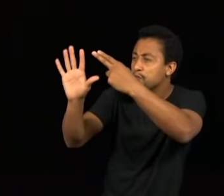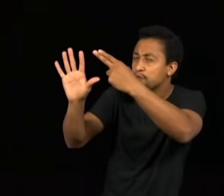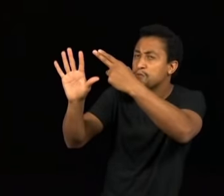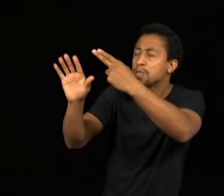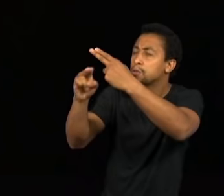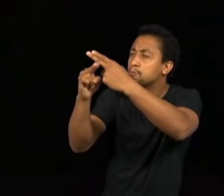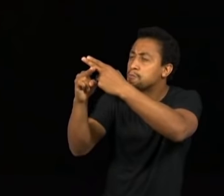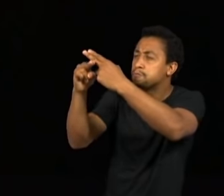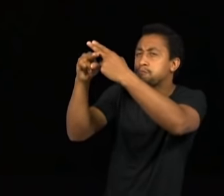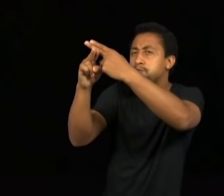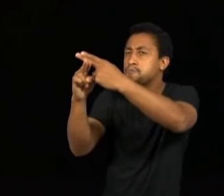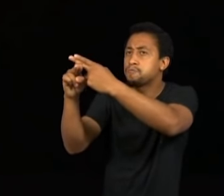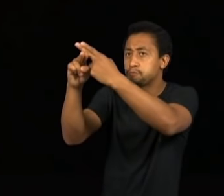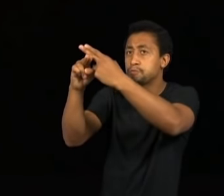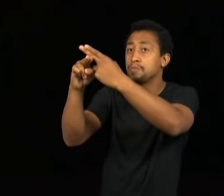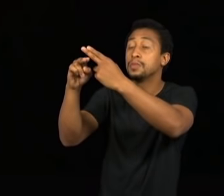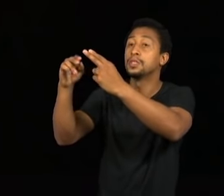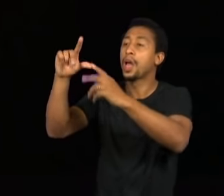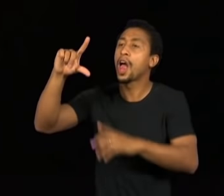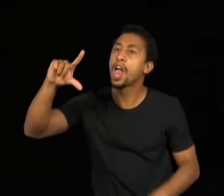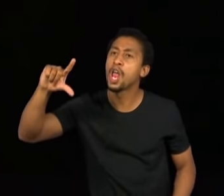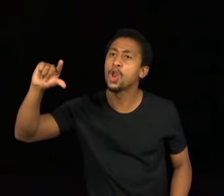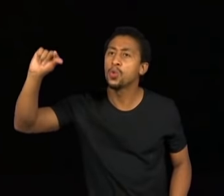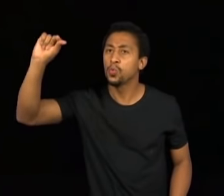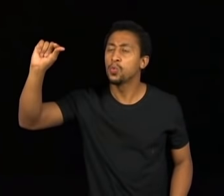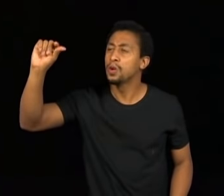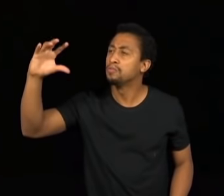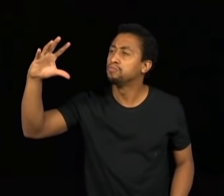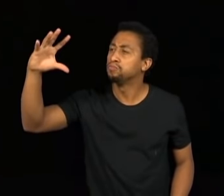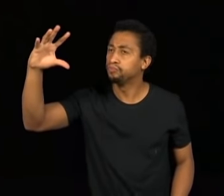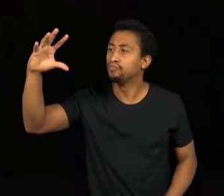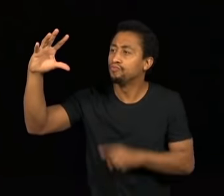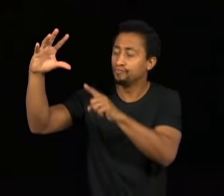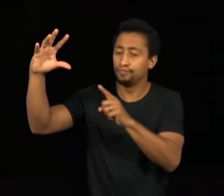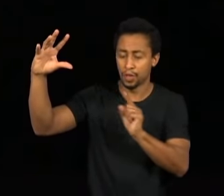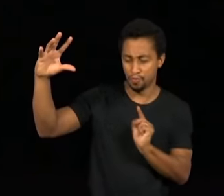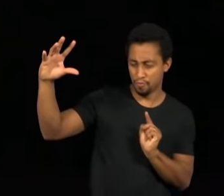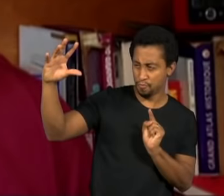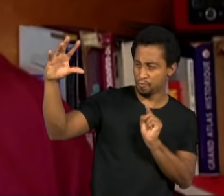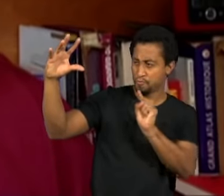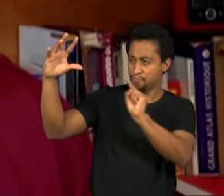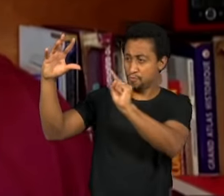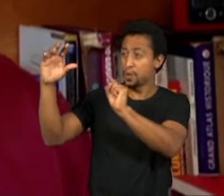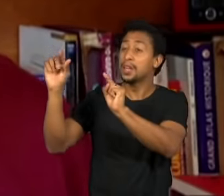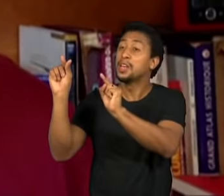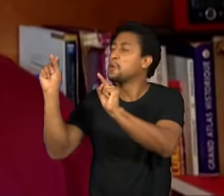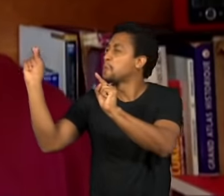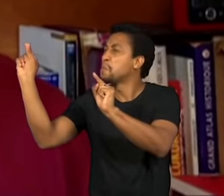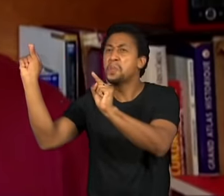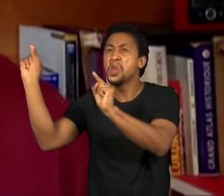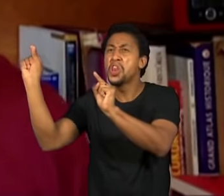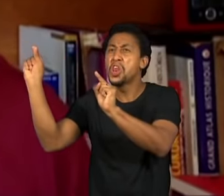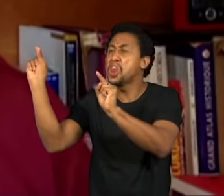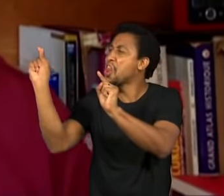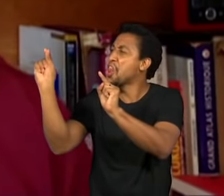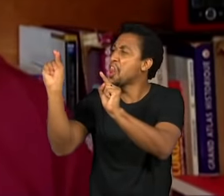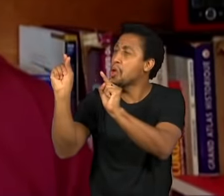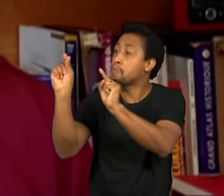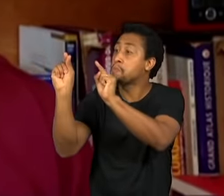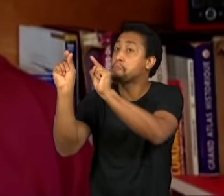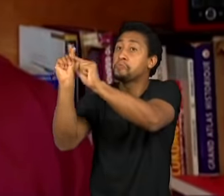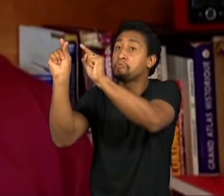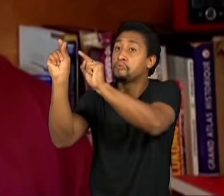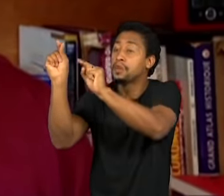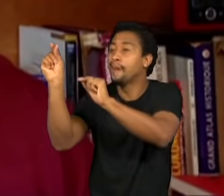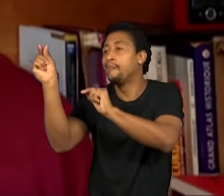intencionalmente contra a lua para dar um empurrãozinho no asteroide e alterar o trajeto dele. O objetivo principal dessa missão